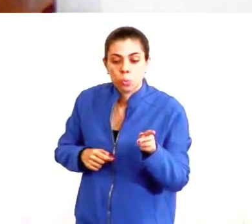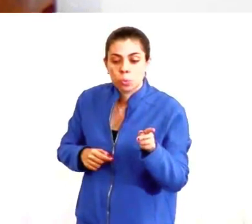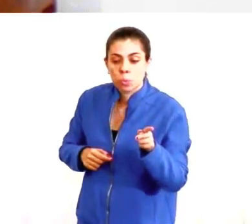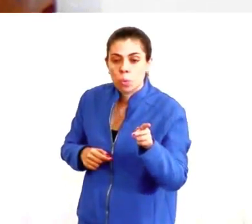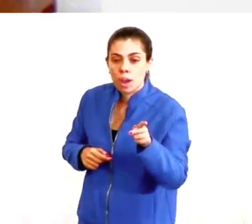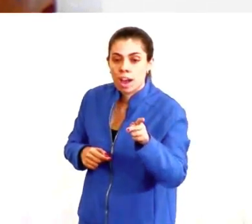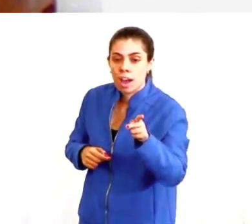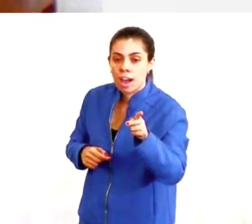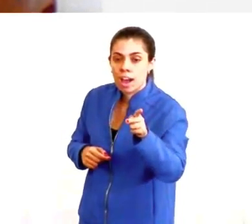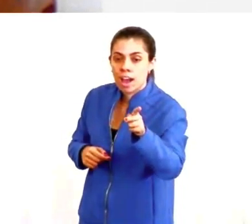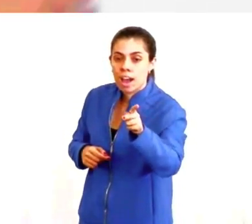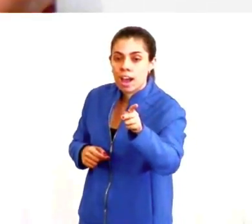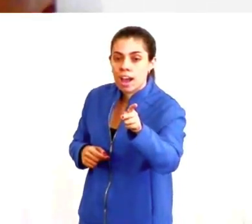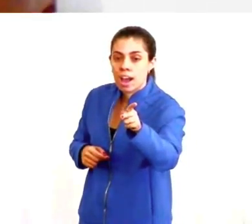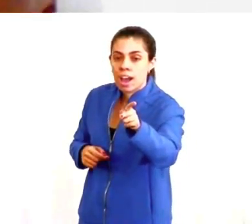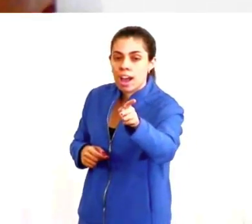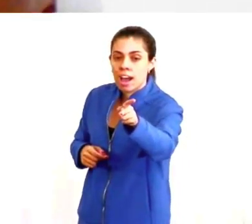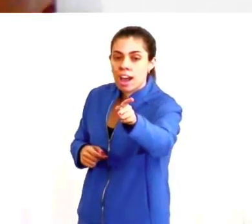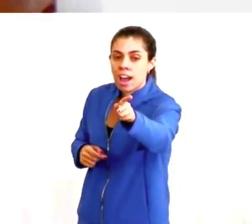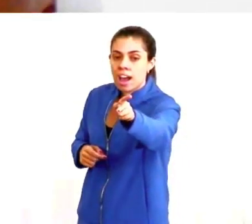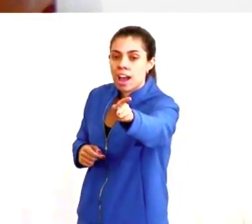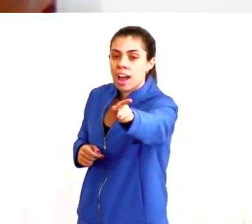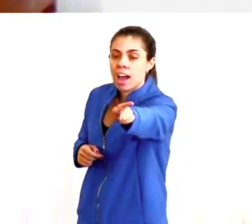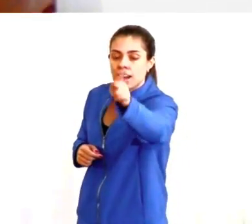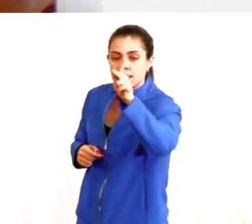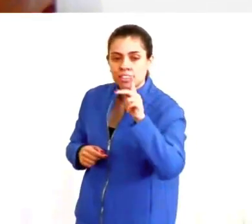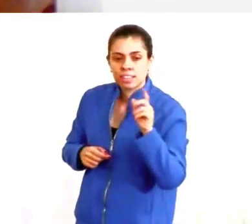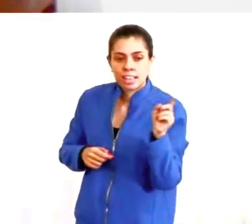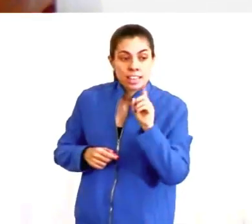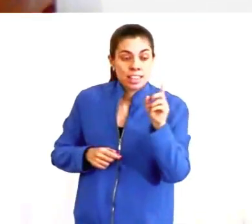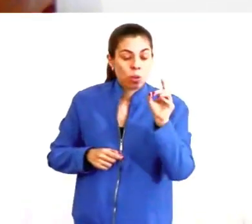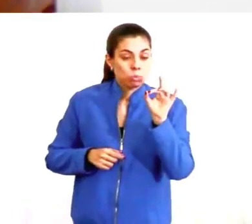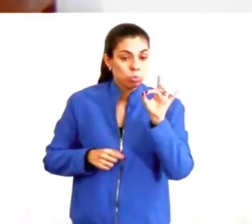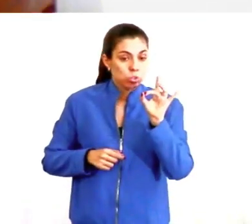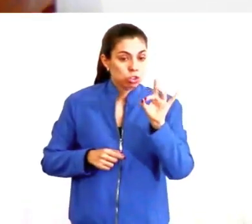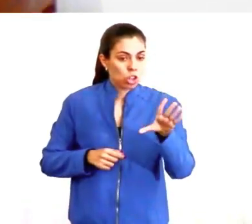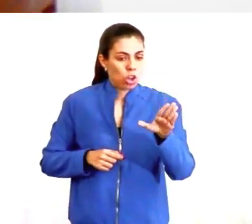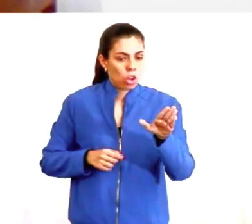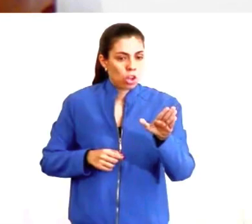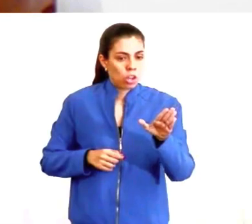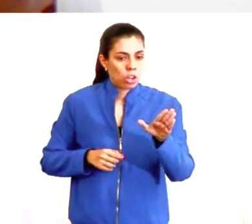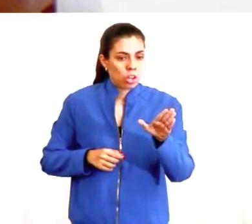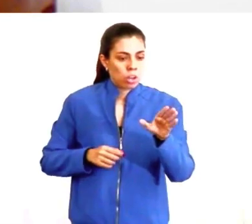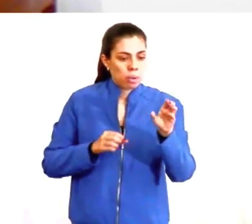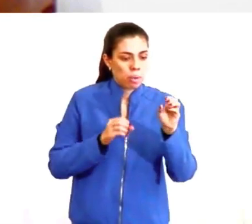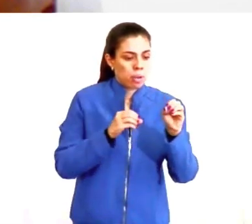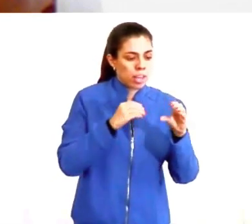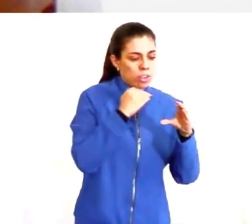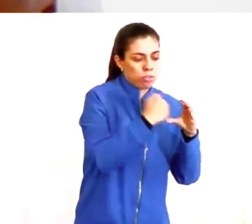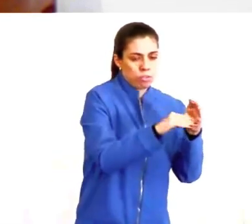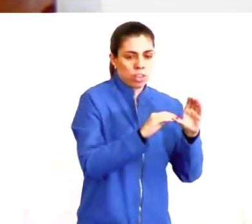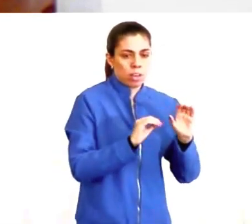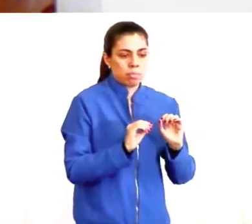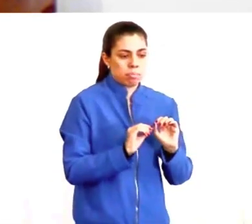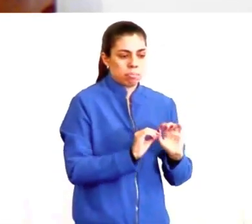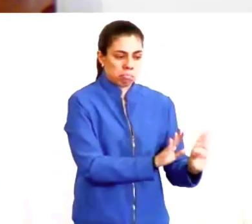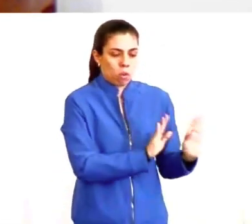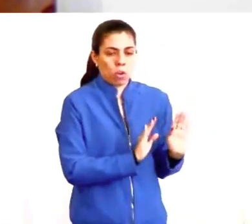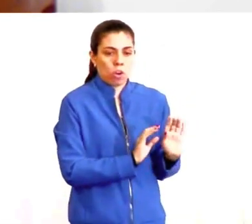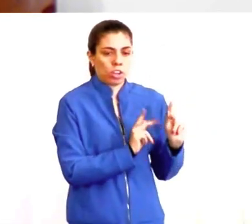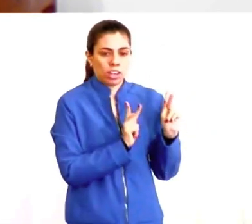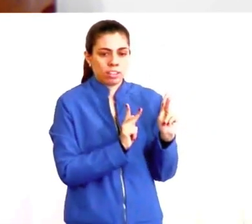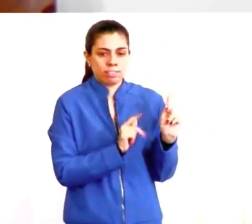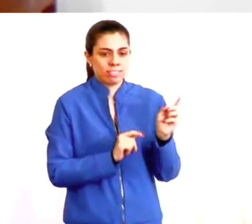outras coisas. Mas o discipulado não. O discipulado é aquele cuidado que se tem com um bebê, com uma